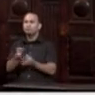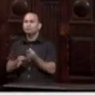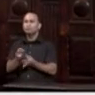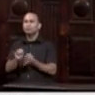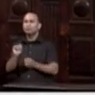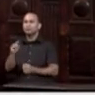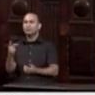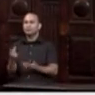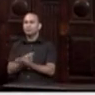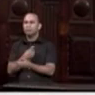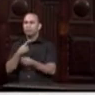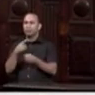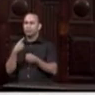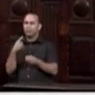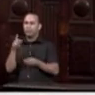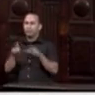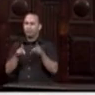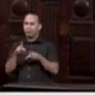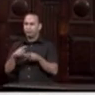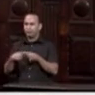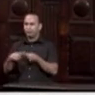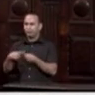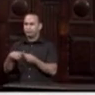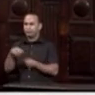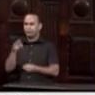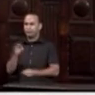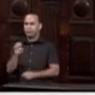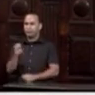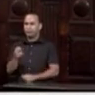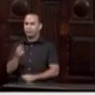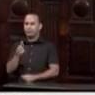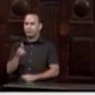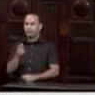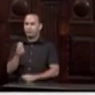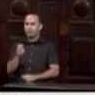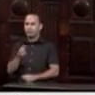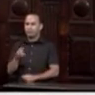povo de Teresópolis. Senhora presidente, era isso que eu tinha que tratar. Seguimos com os debates. Obrigado.